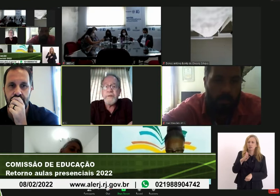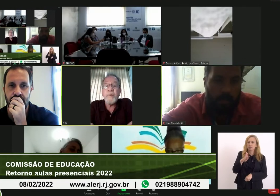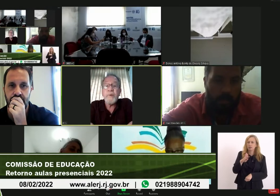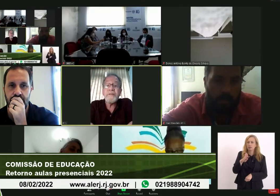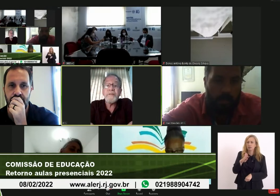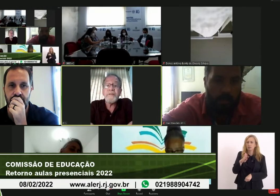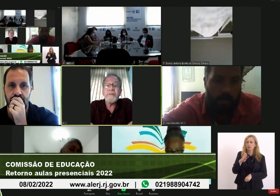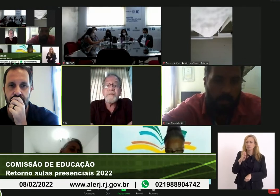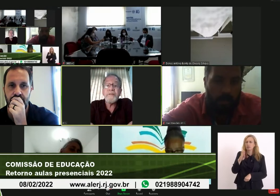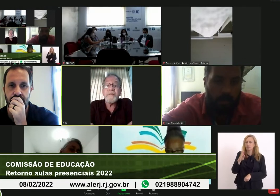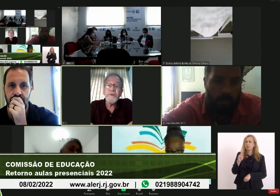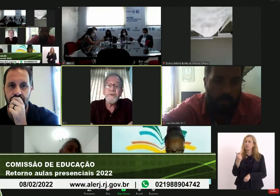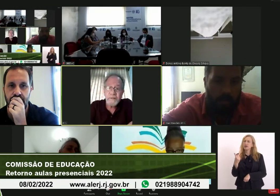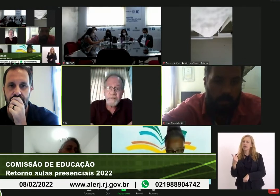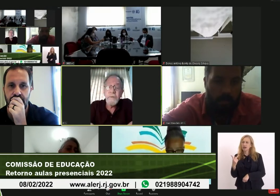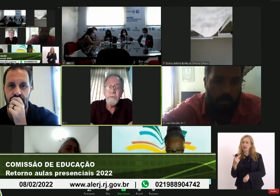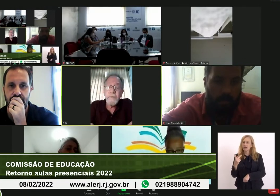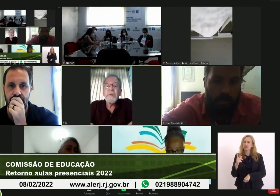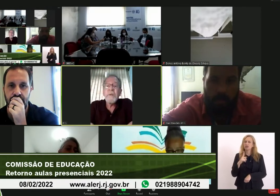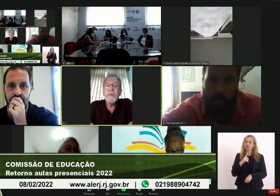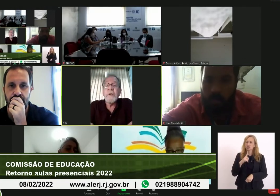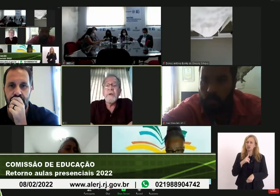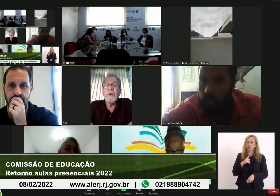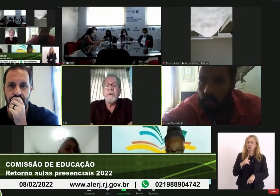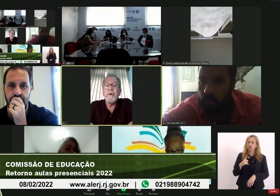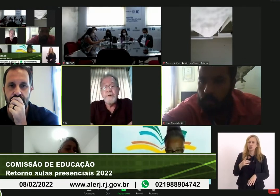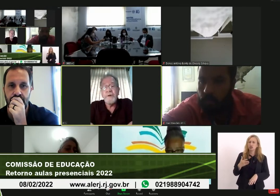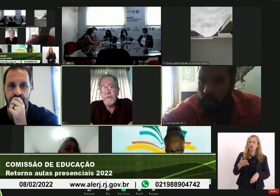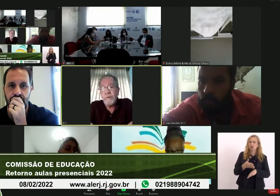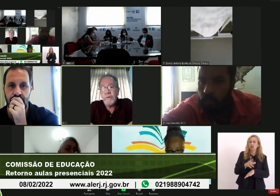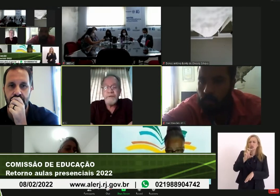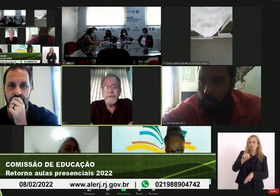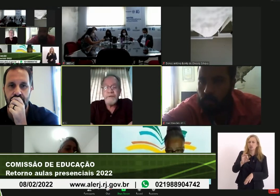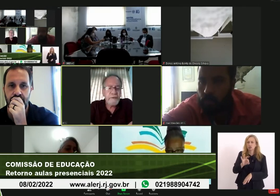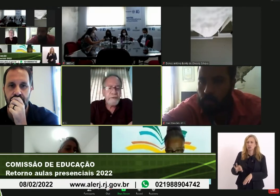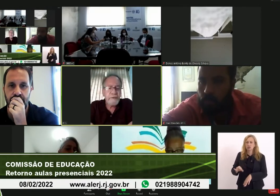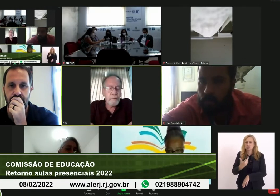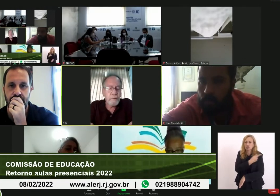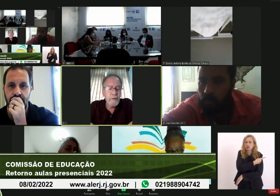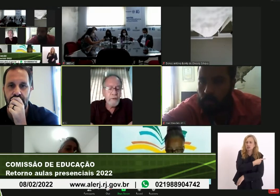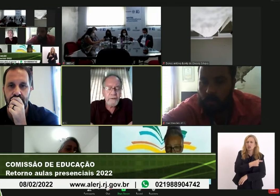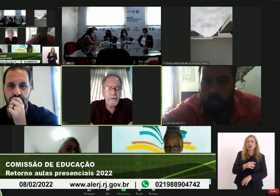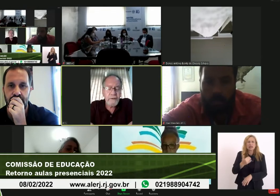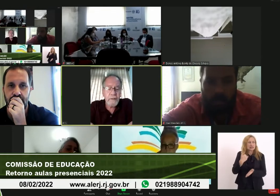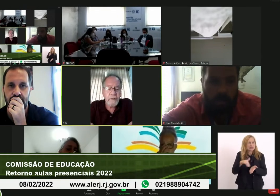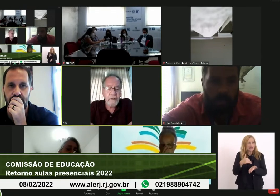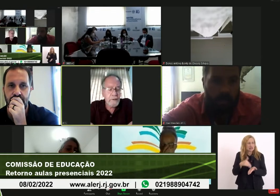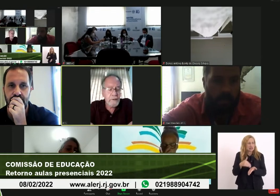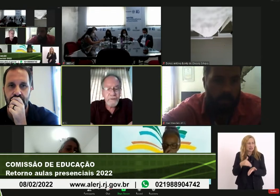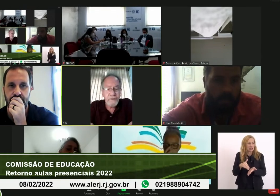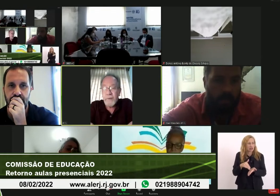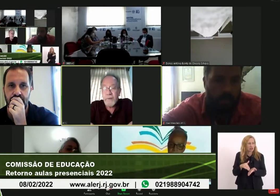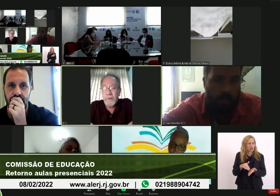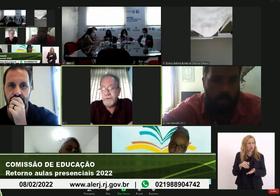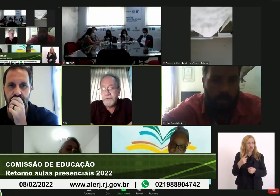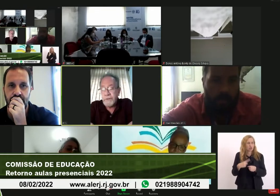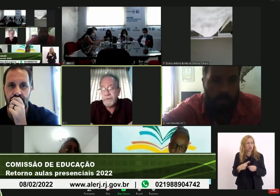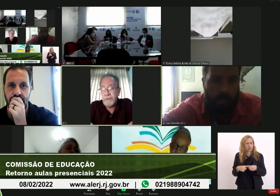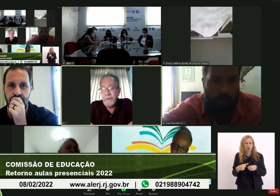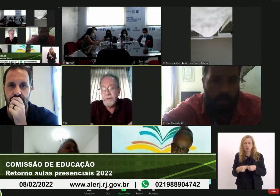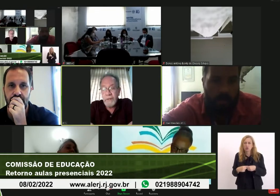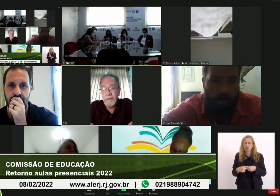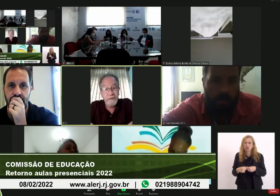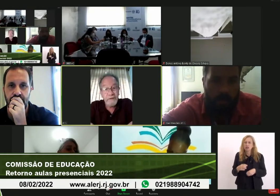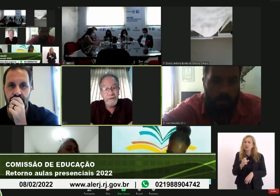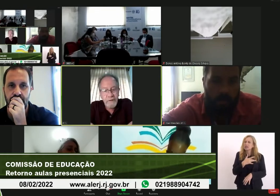da população infantil vacinada. O Rodrigo, que é o secretário municipal